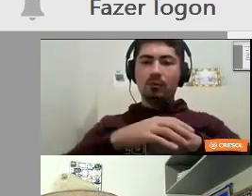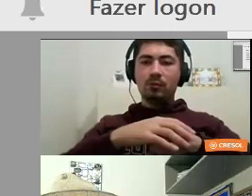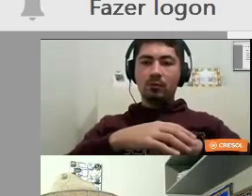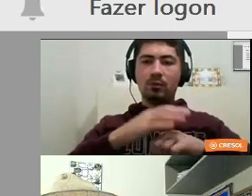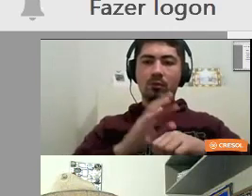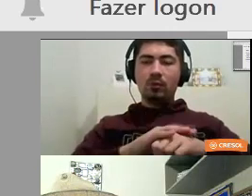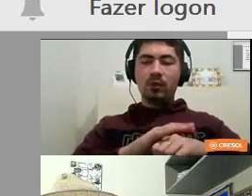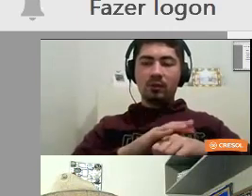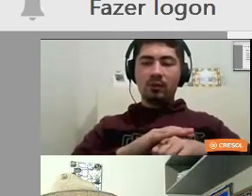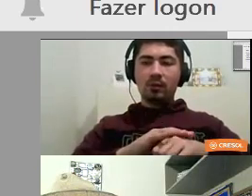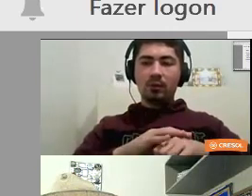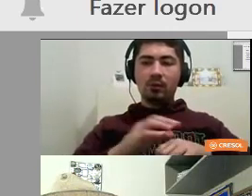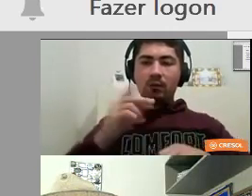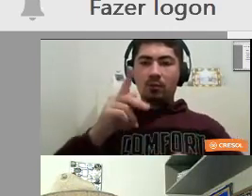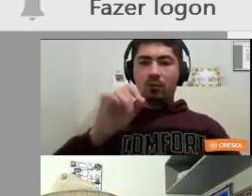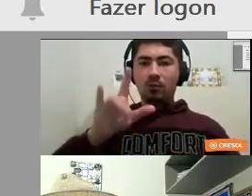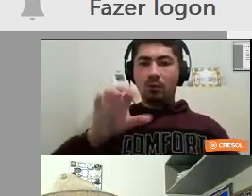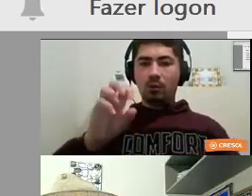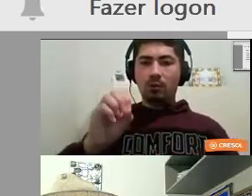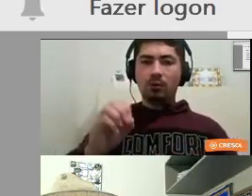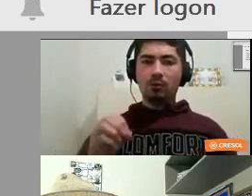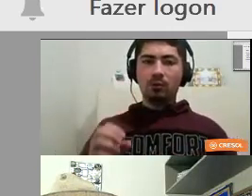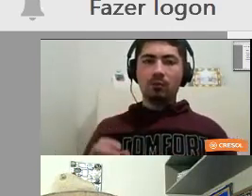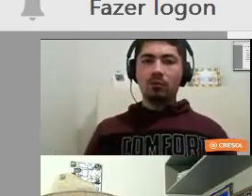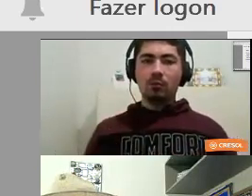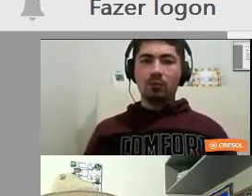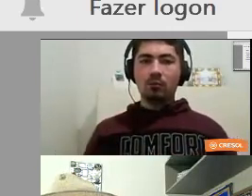Em 2014, Índia